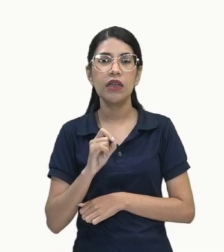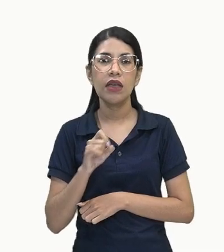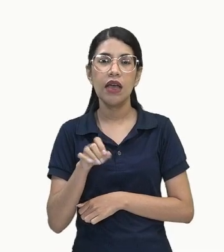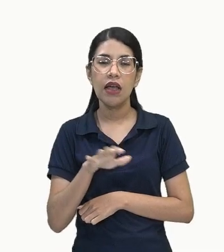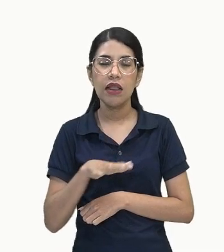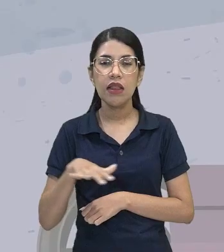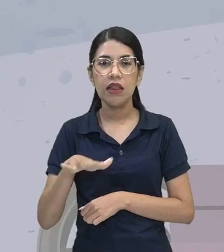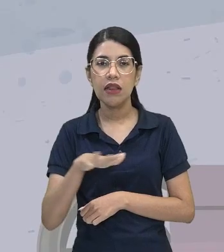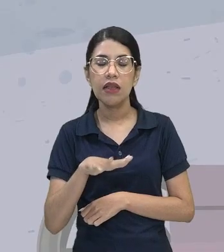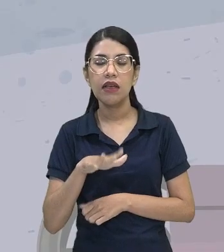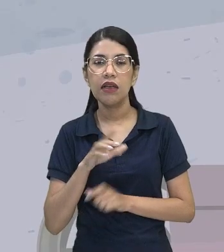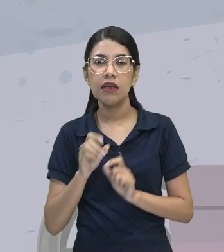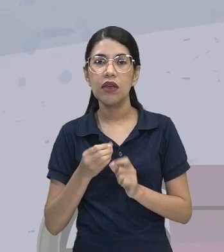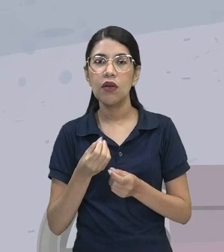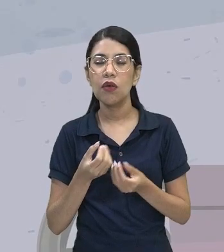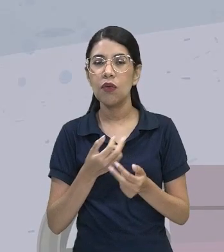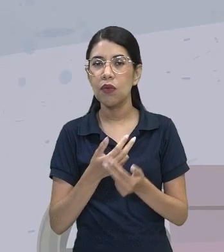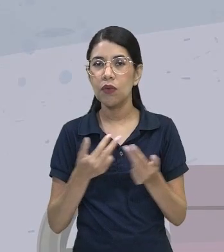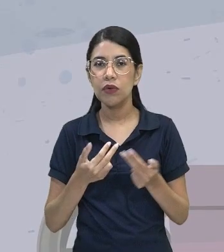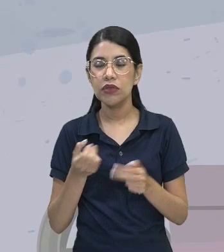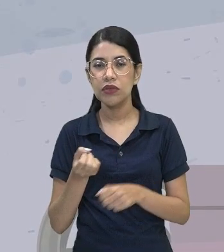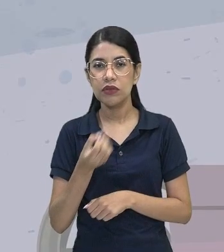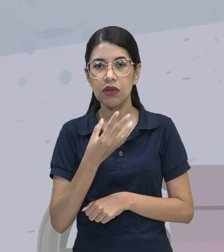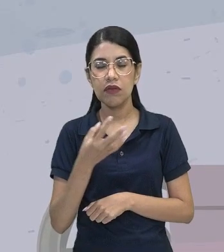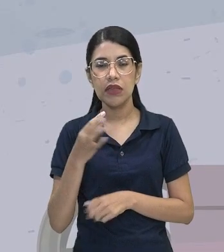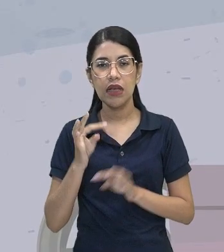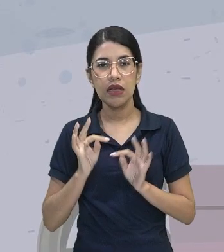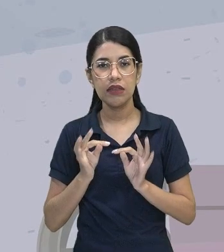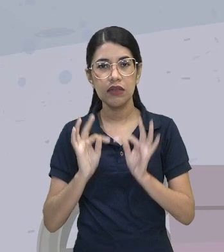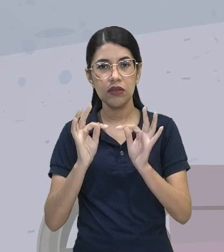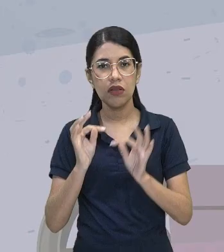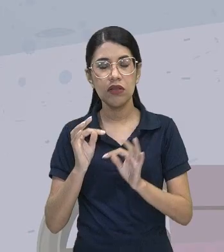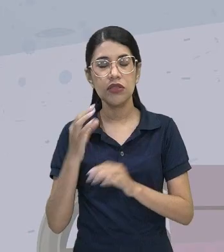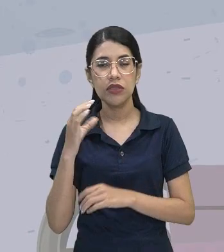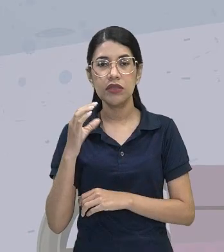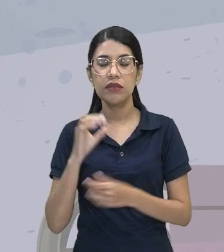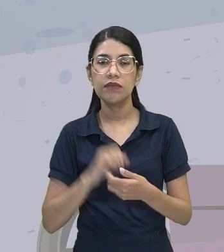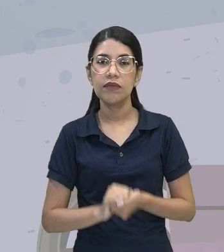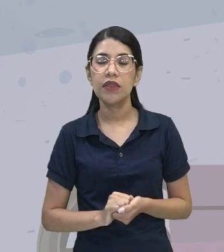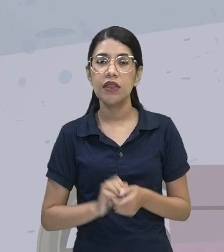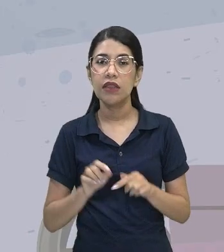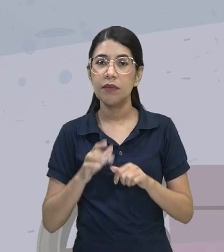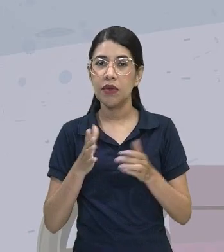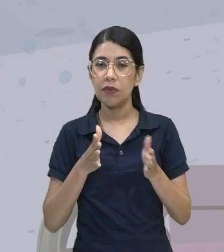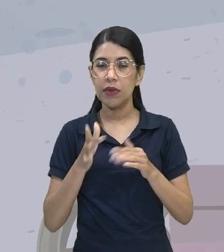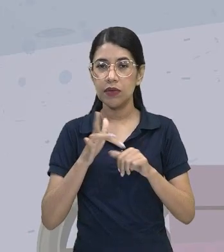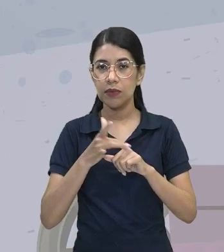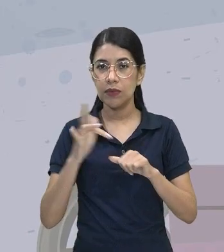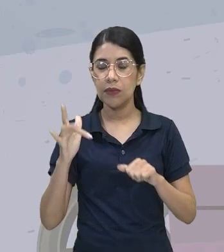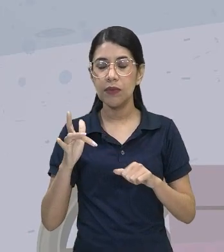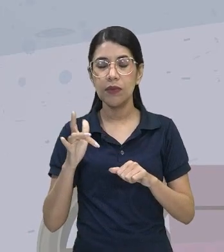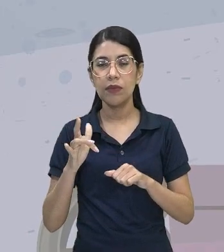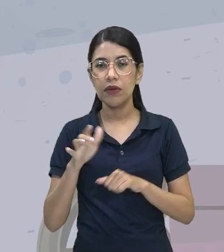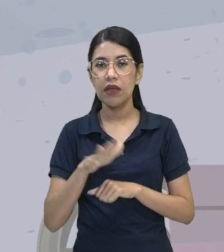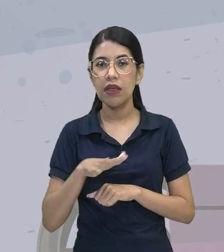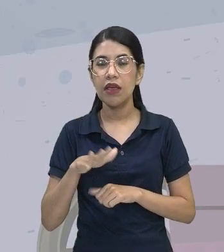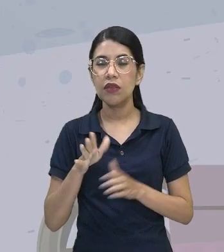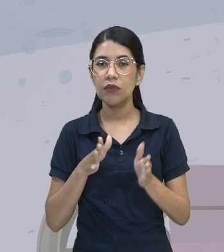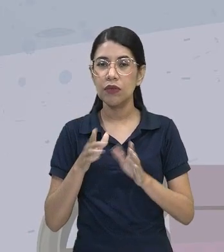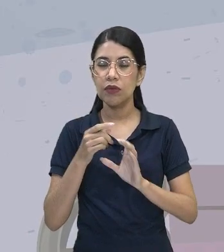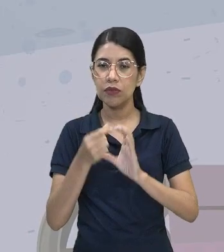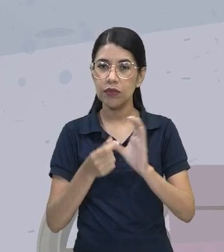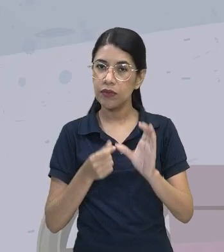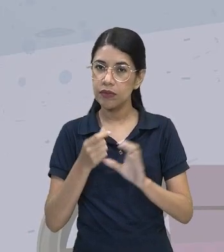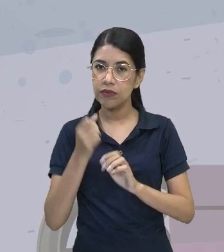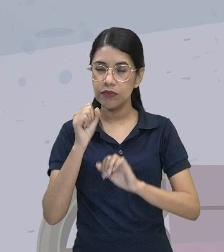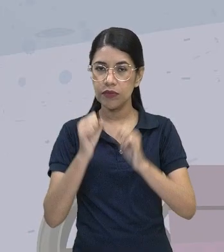ali de inovação técnico-científica. A Belle Époque é considerada uma das épocas de ouro ali do capitalismo